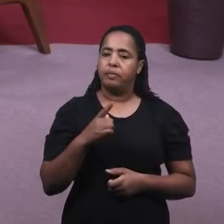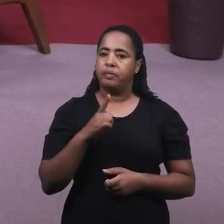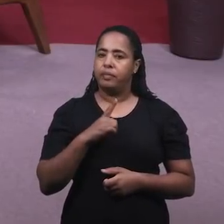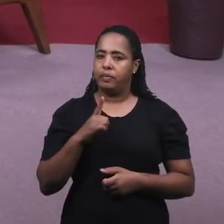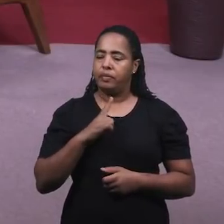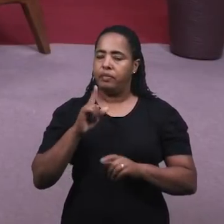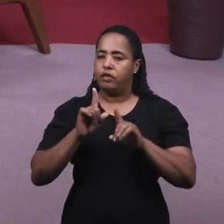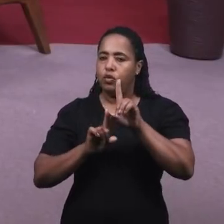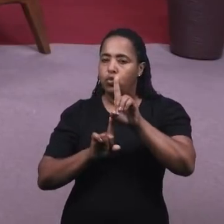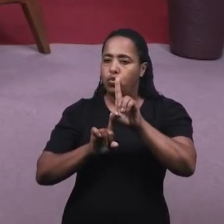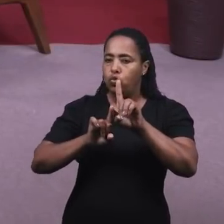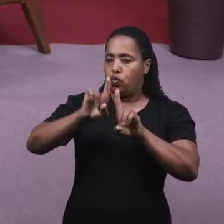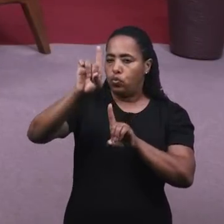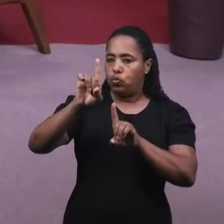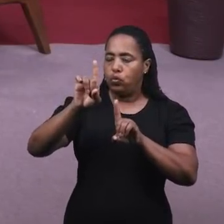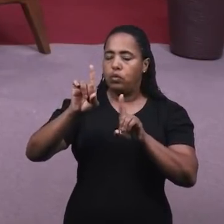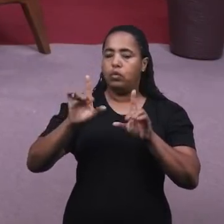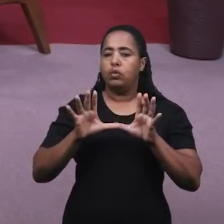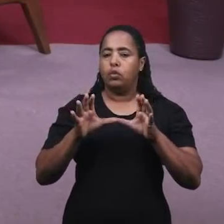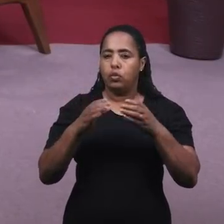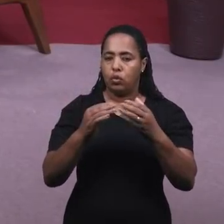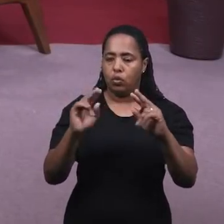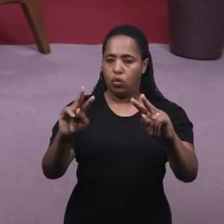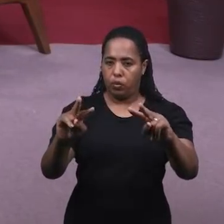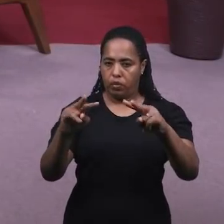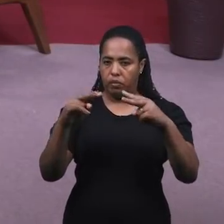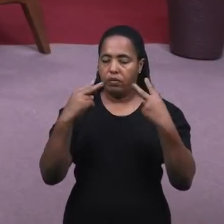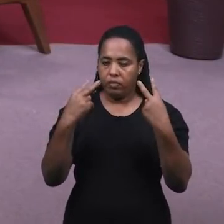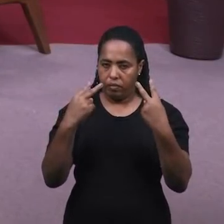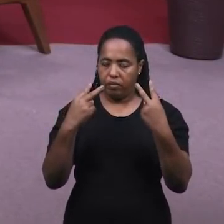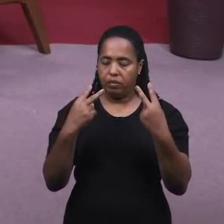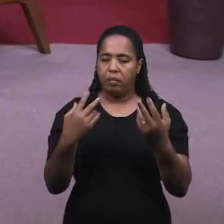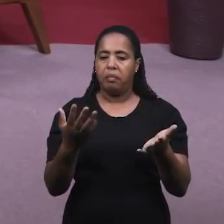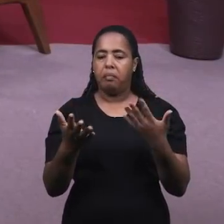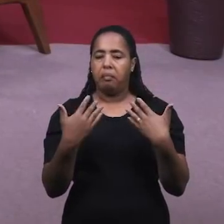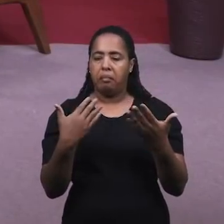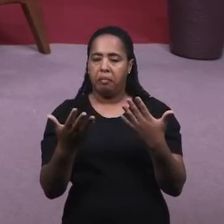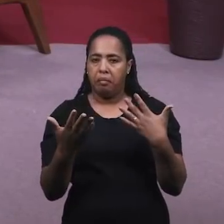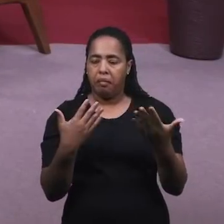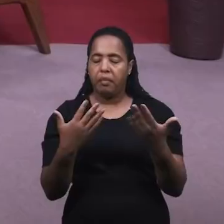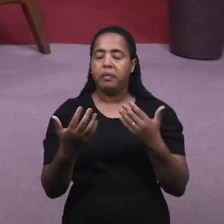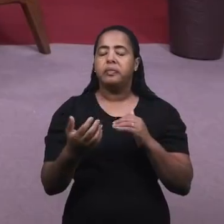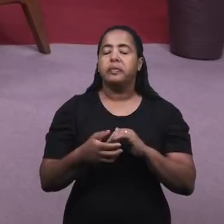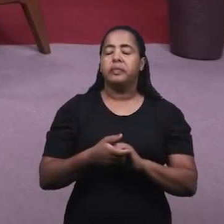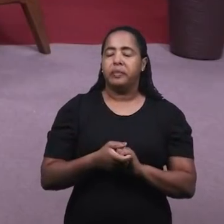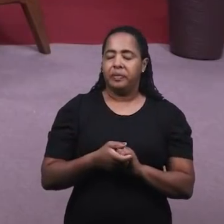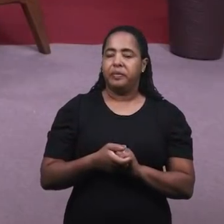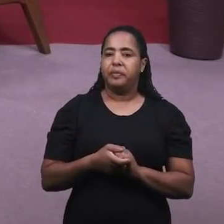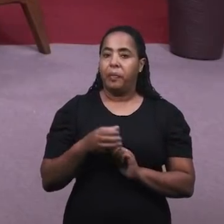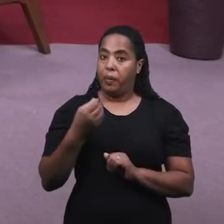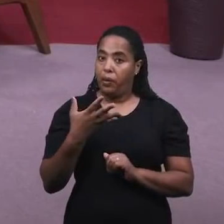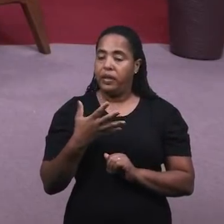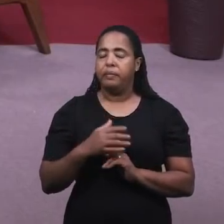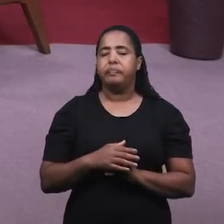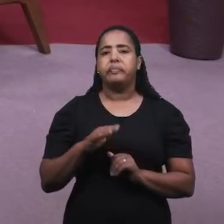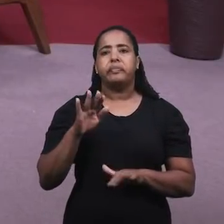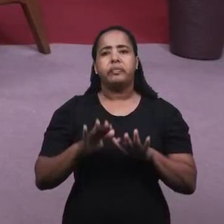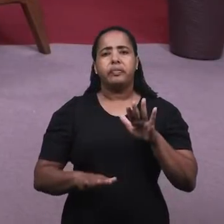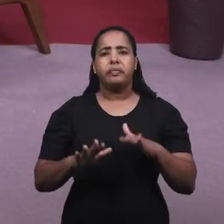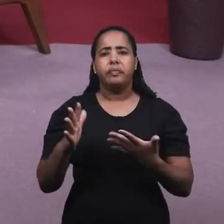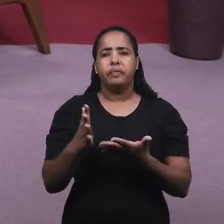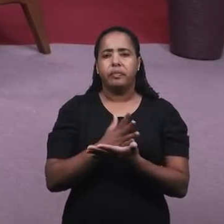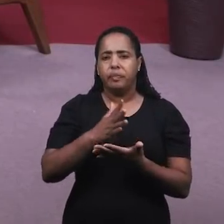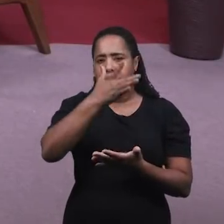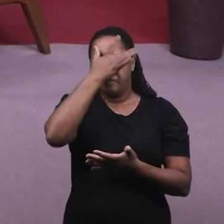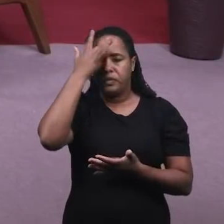nos assistindo agora, que está participando com a gente desse bate-papo tão gostoso, e que talvez alguém ainda não tenha